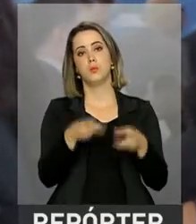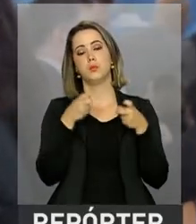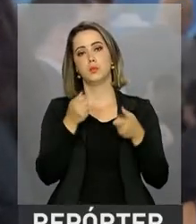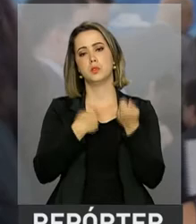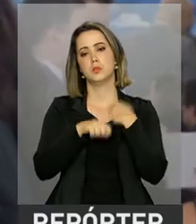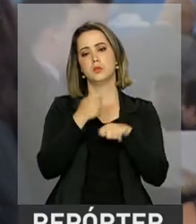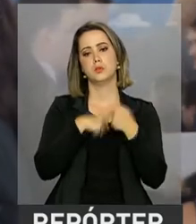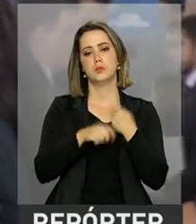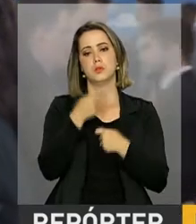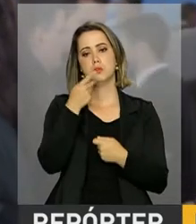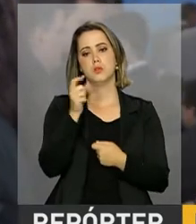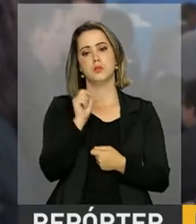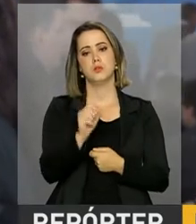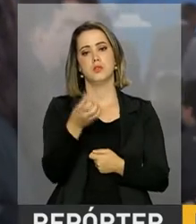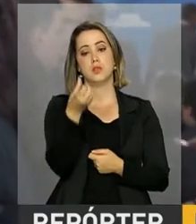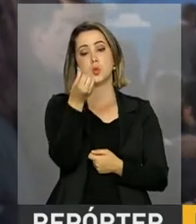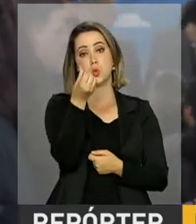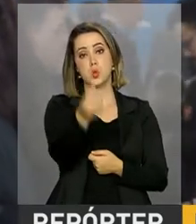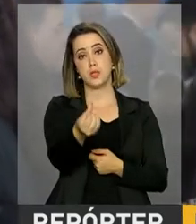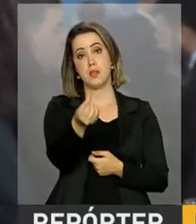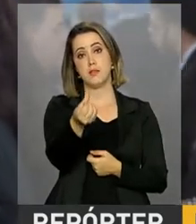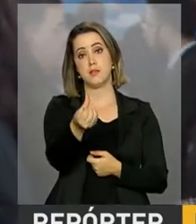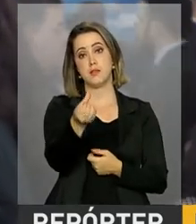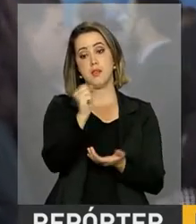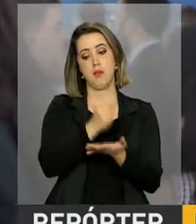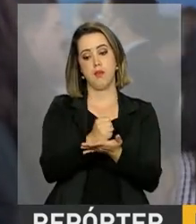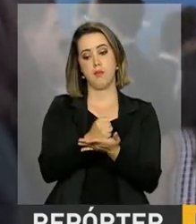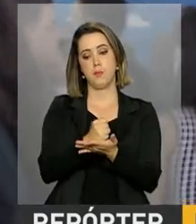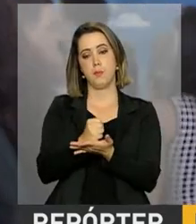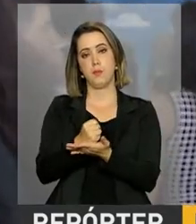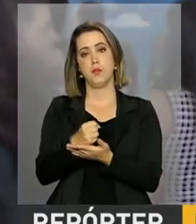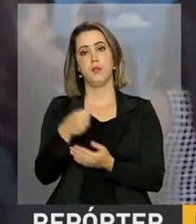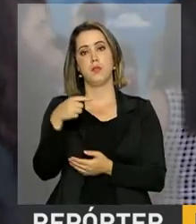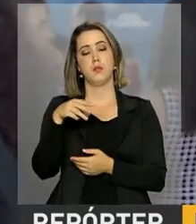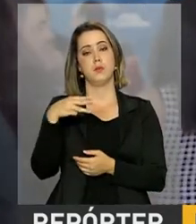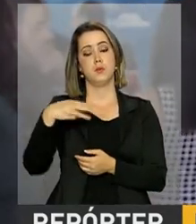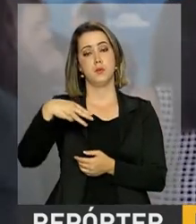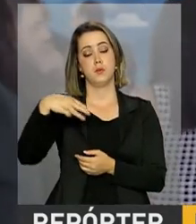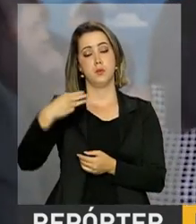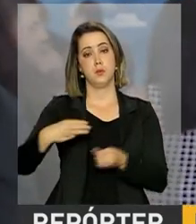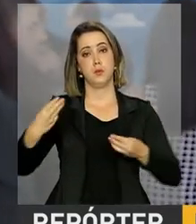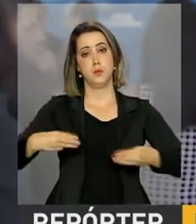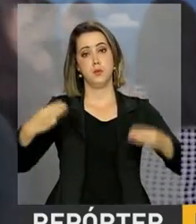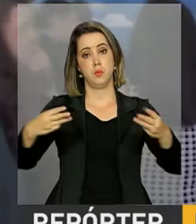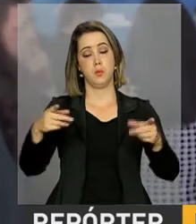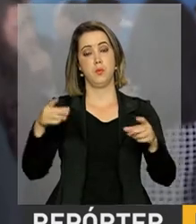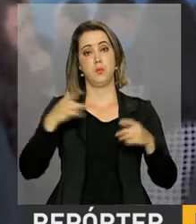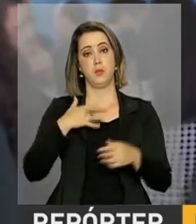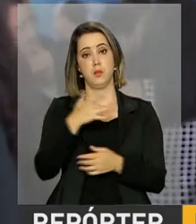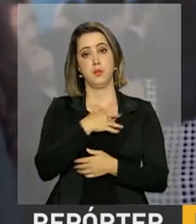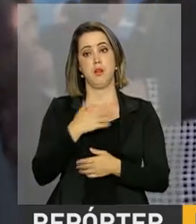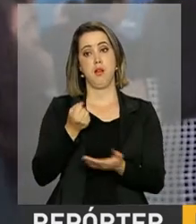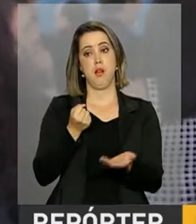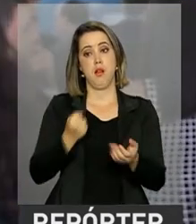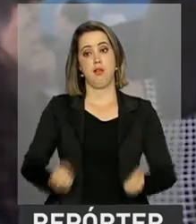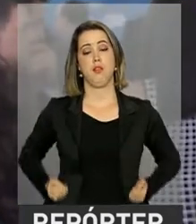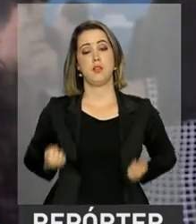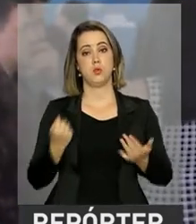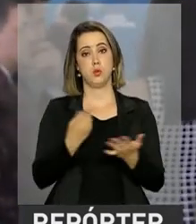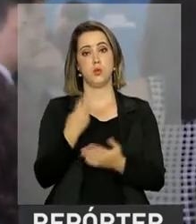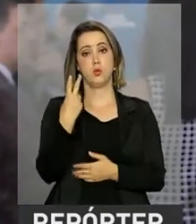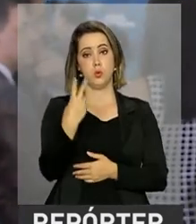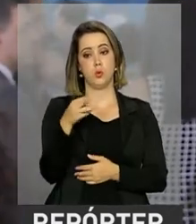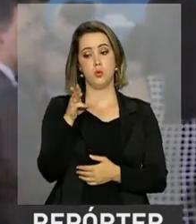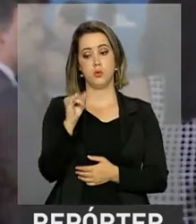falam que só com seus medicamentos até 2016 o ministério gastou 2 bilhões de reais a mais pelo fato